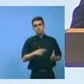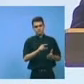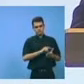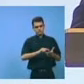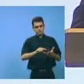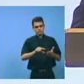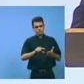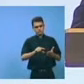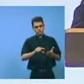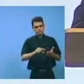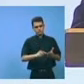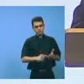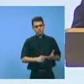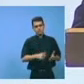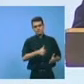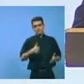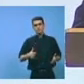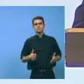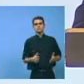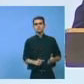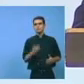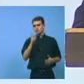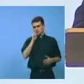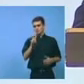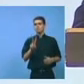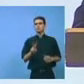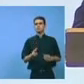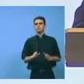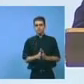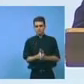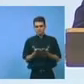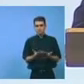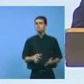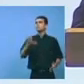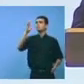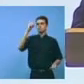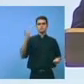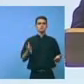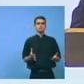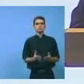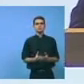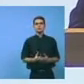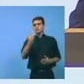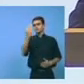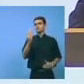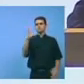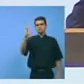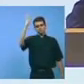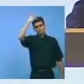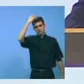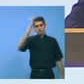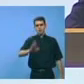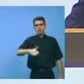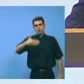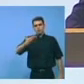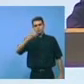11. Leu o livro da lei, o sacerdote Elcias, na presença do rei. Quando o